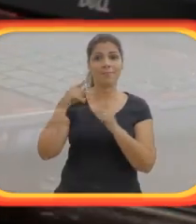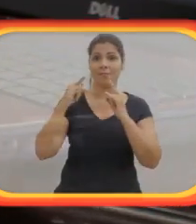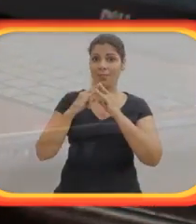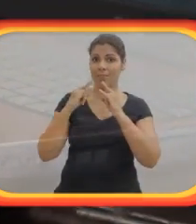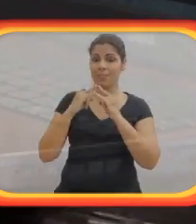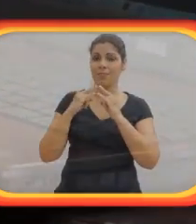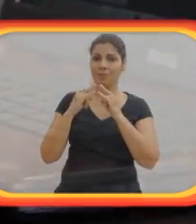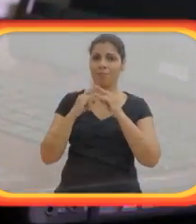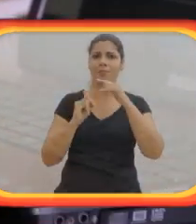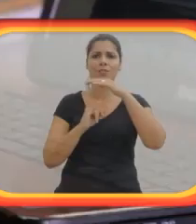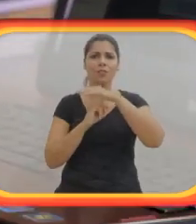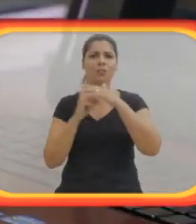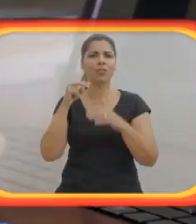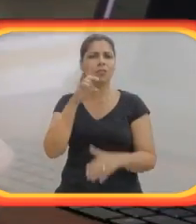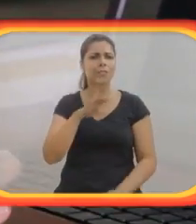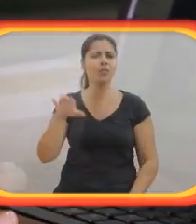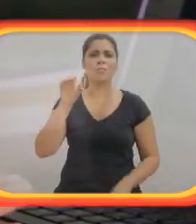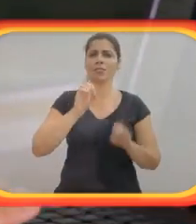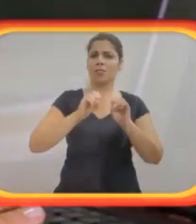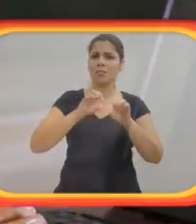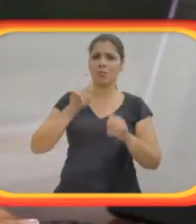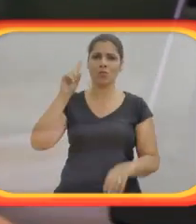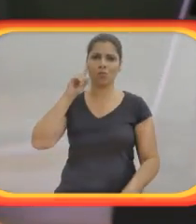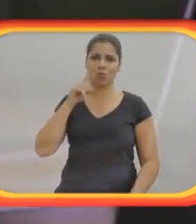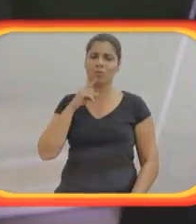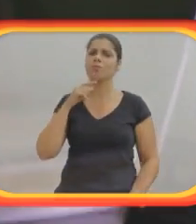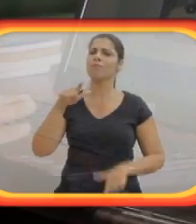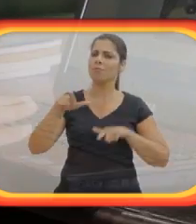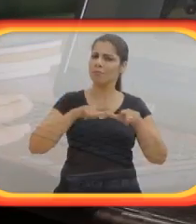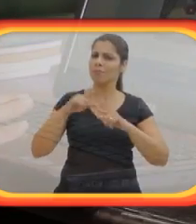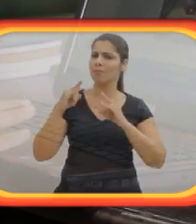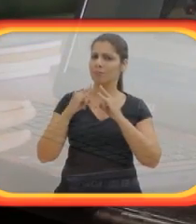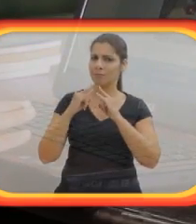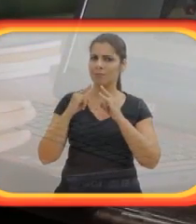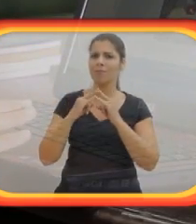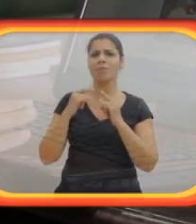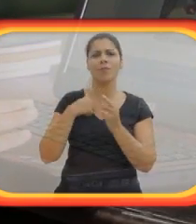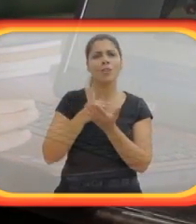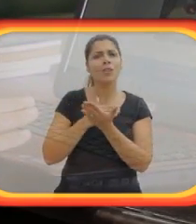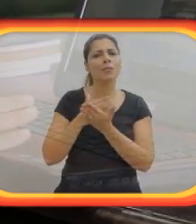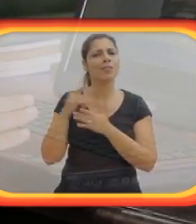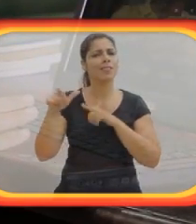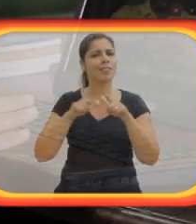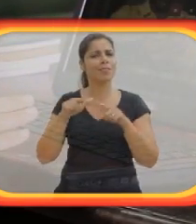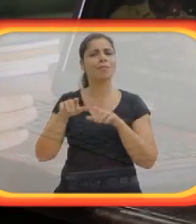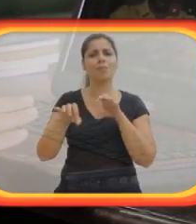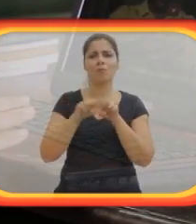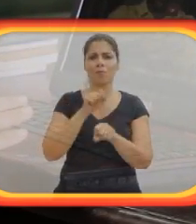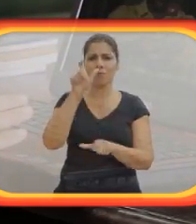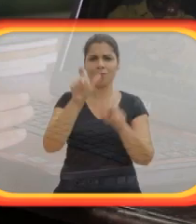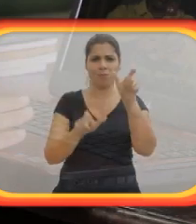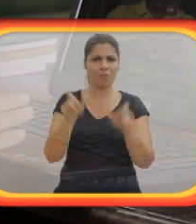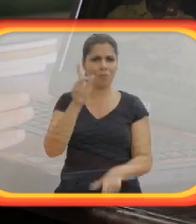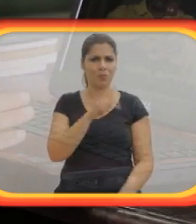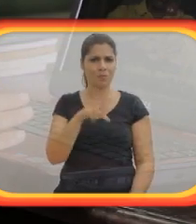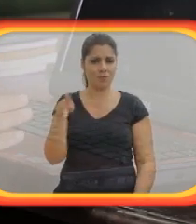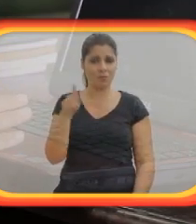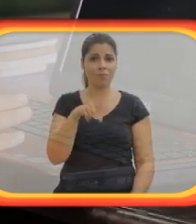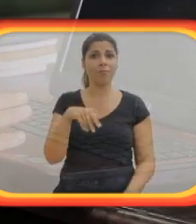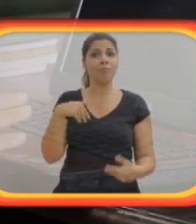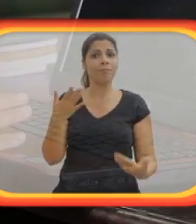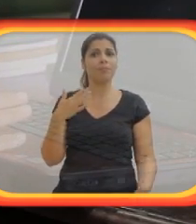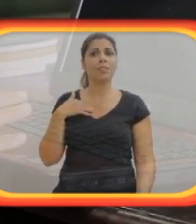surdez. E atuei, então, durante quase 30 anos no INES, o Instituto Nacional de Educação de Surdos. Trabalhando no